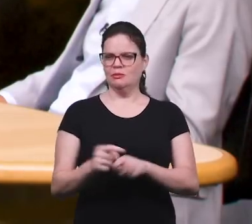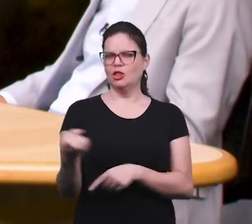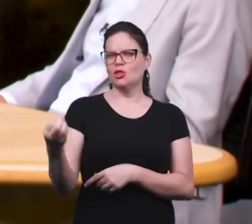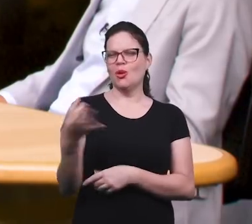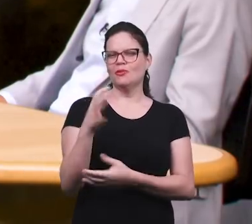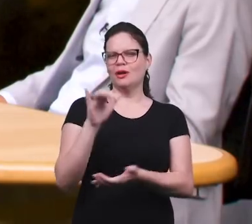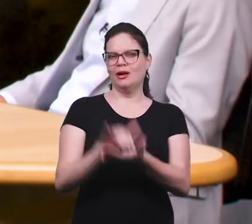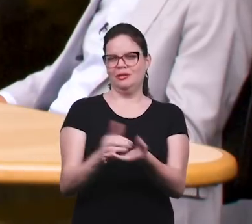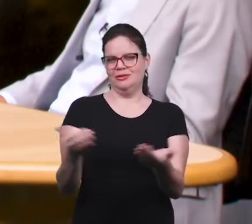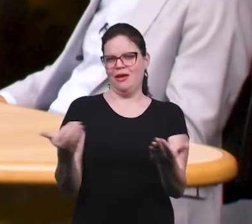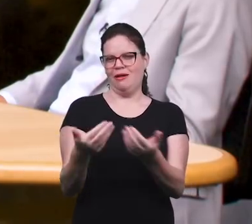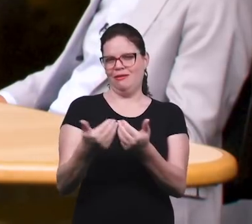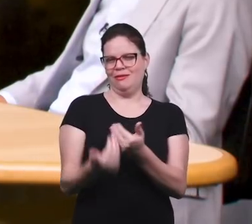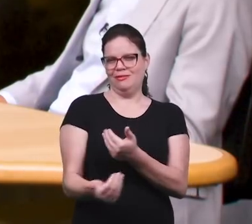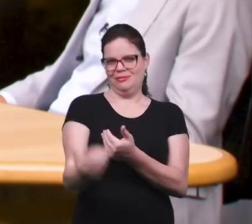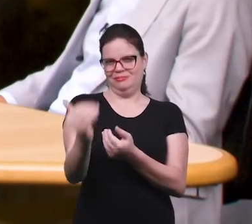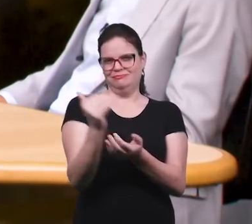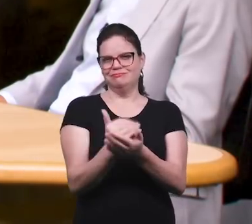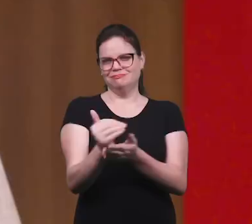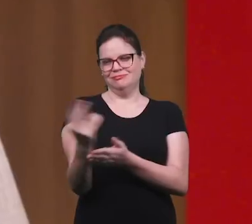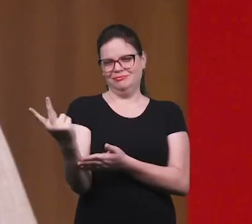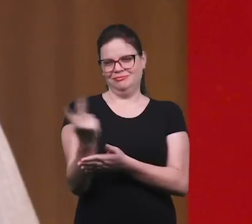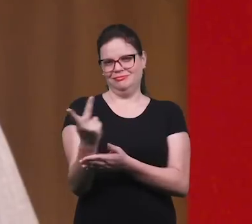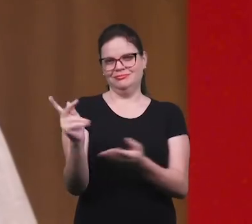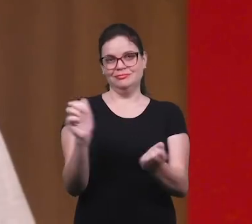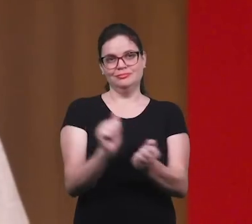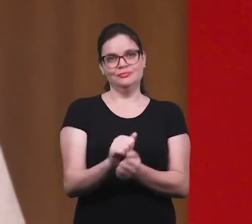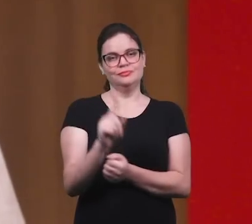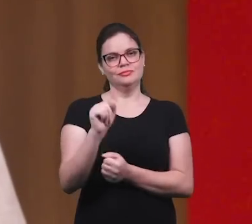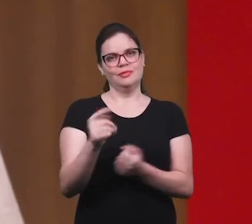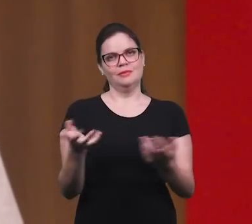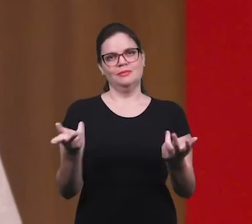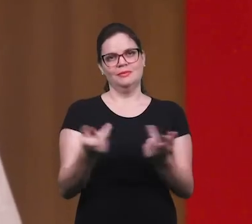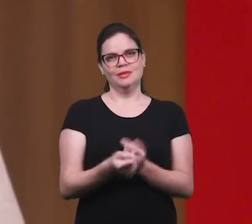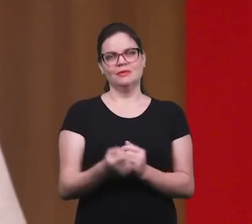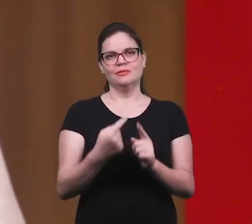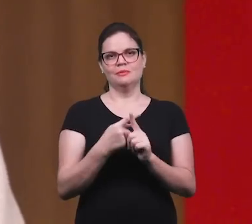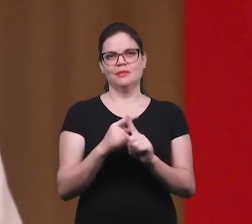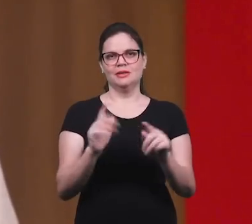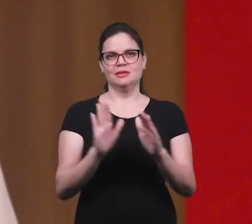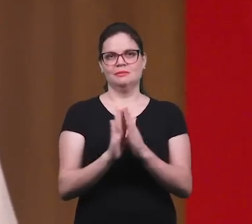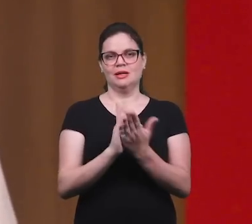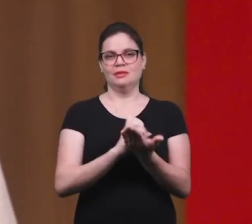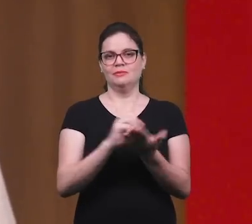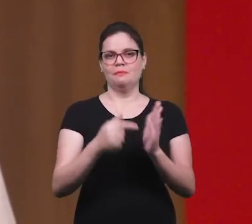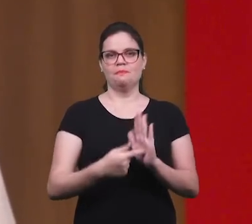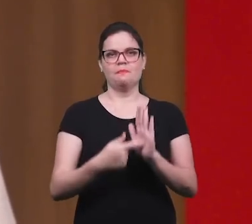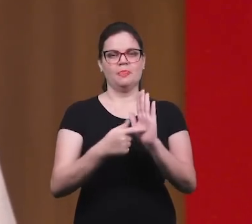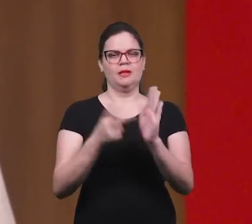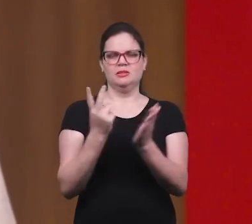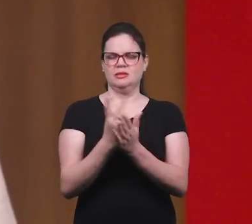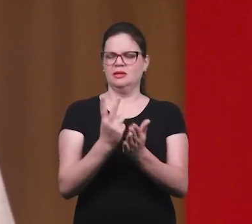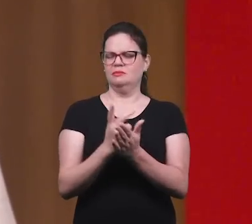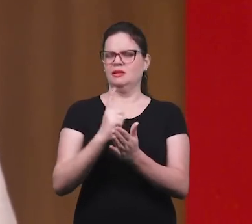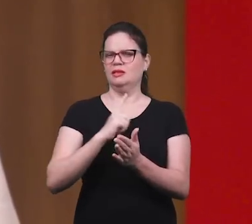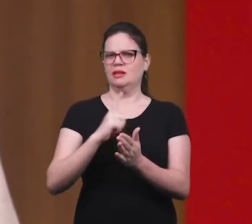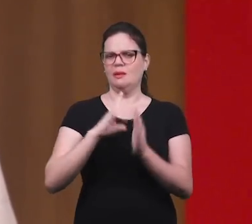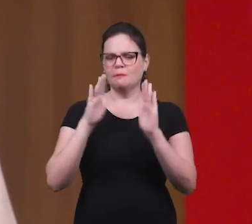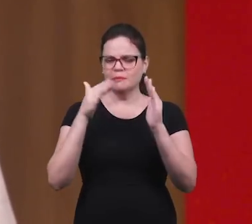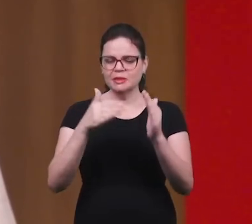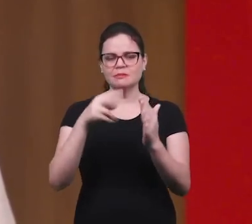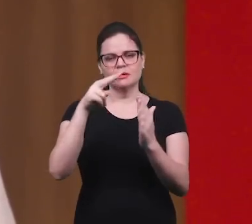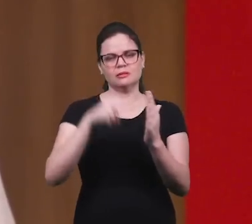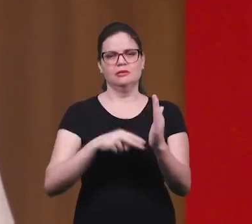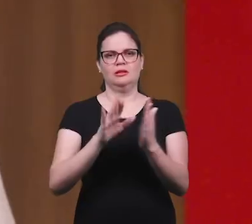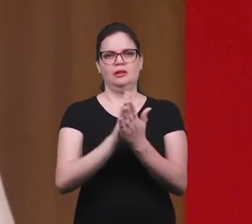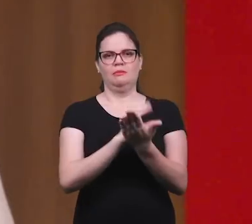esse momento de um início de uma nova vida, isso é maravilhoso. Mas a palavra se baseia sempre na palavra, porque ela